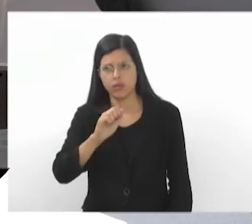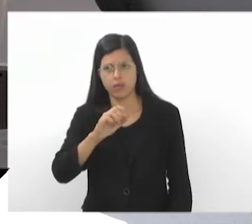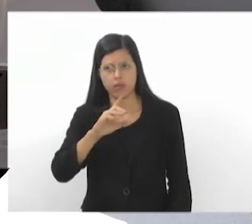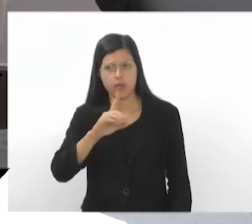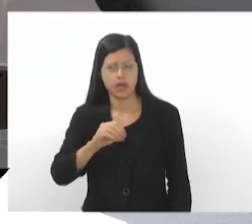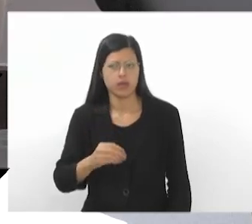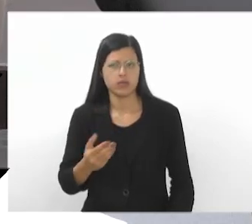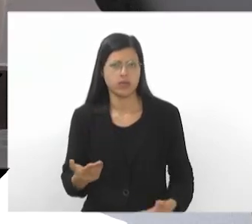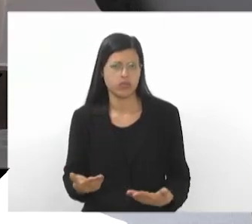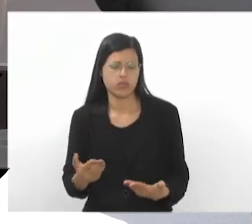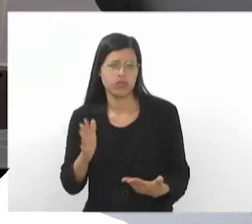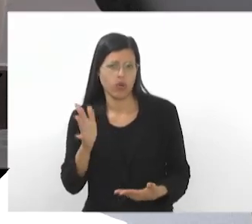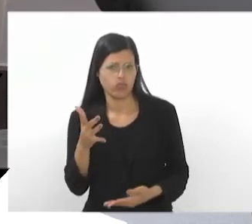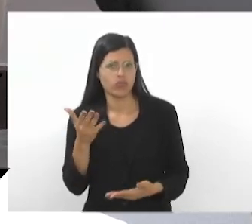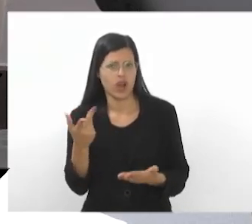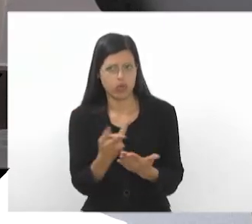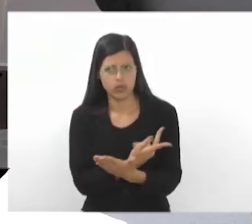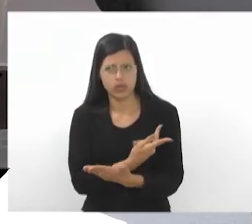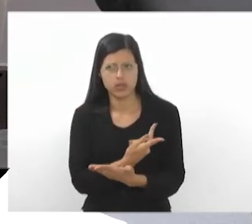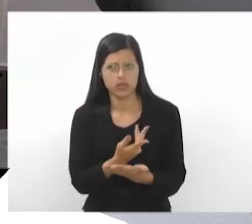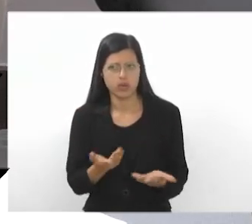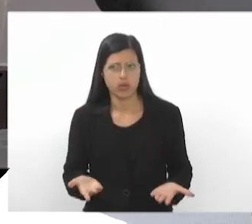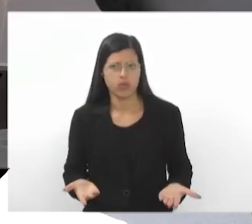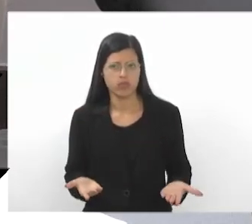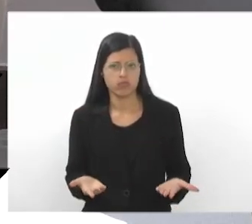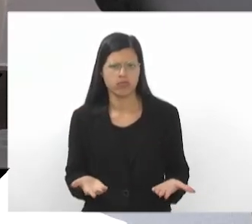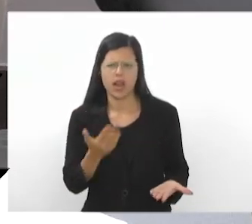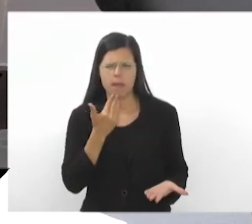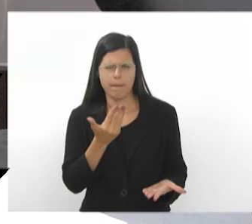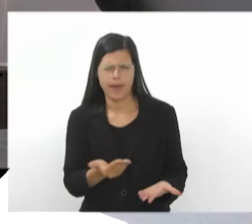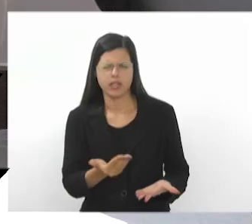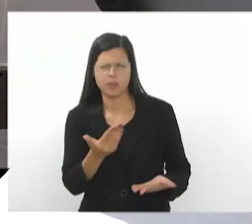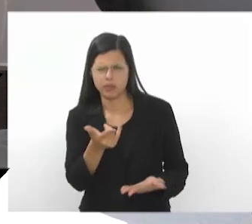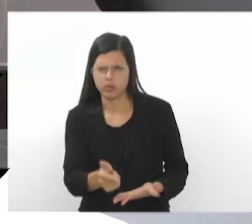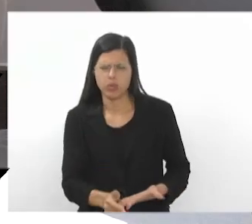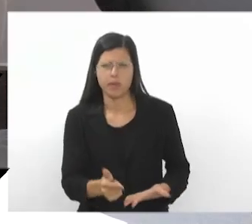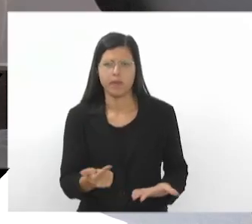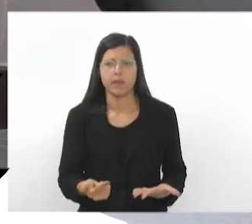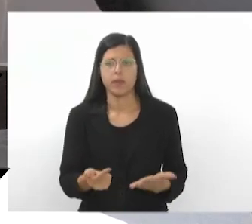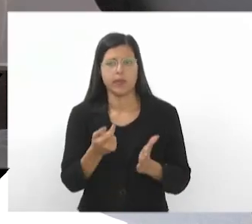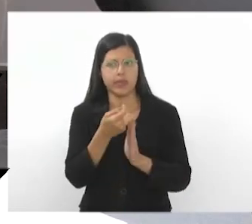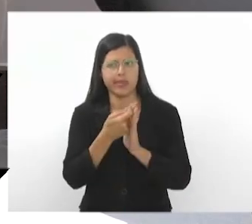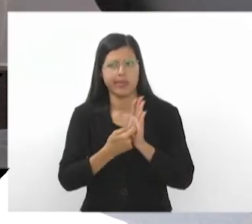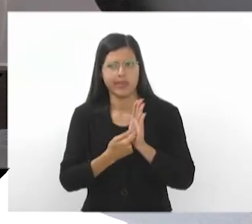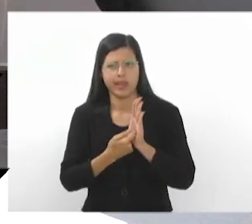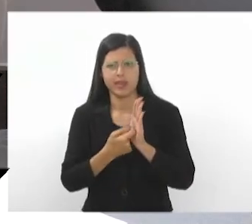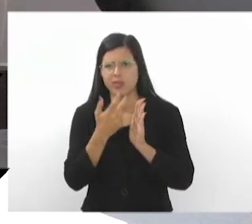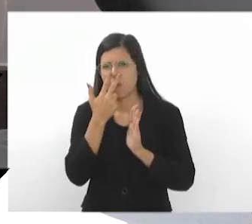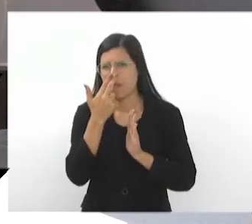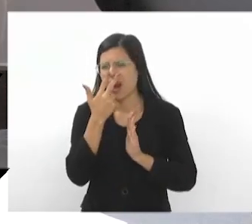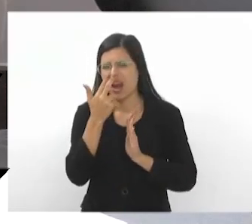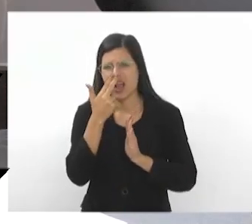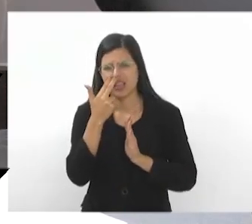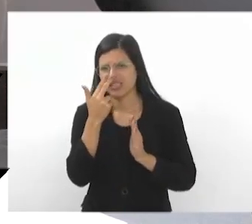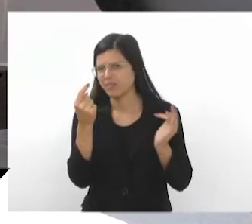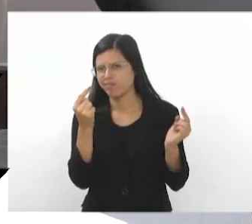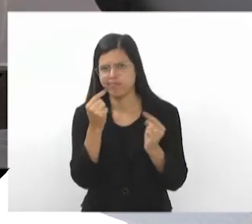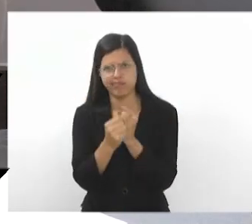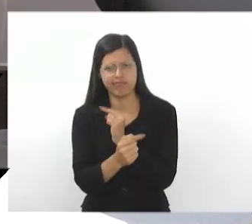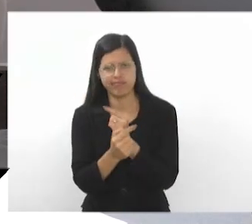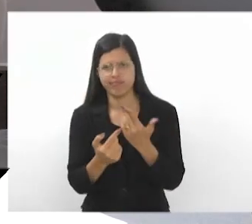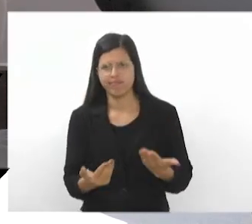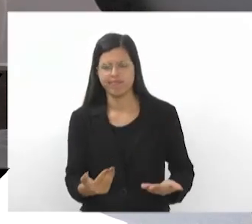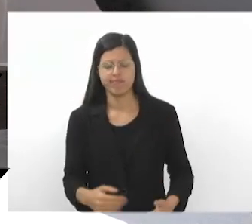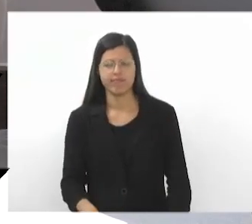não hora tombado, é que vier a ser tombado. Né? Então, a própria redação atropela o